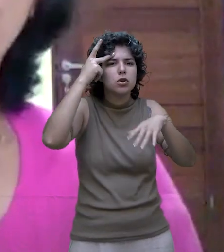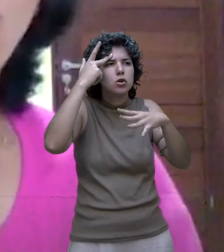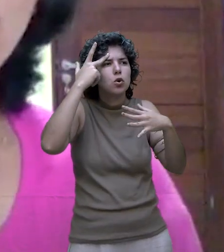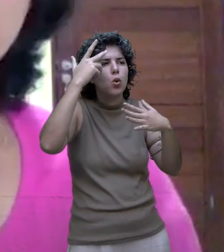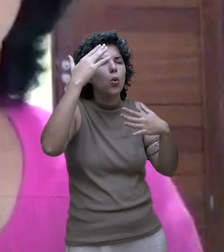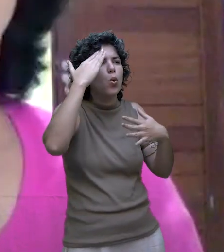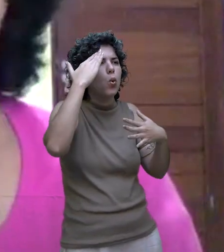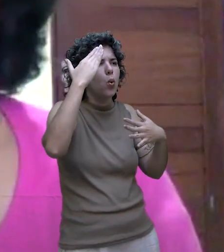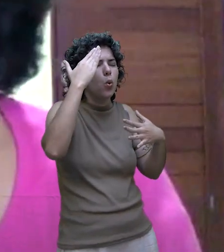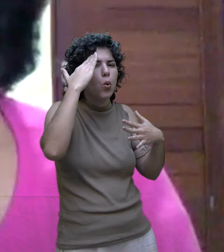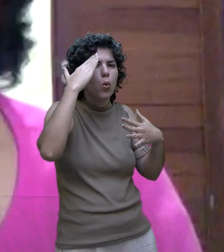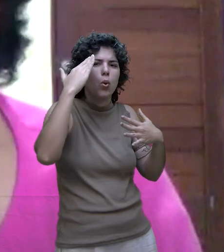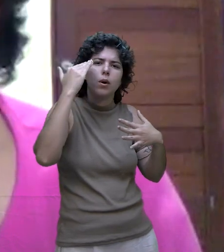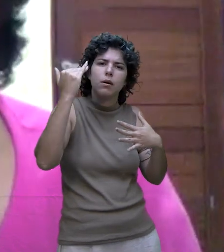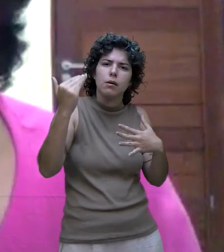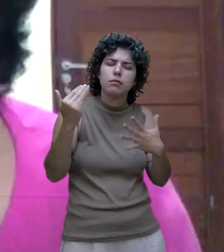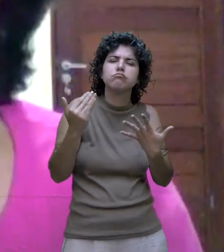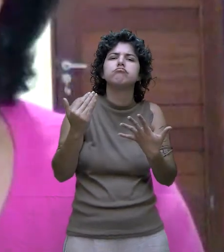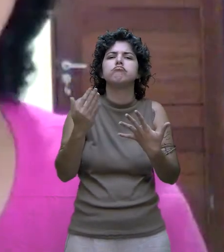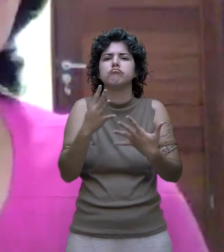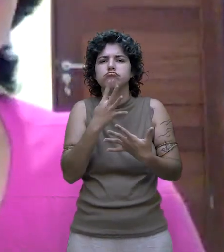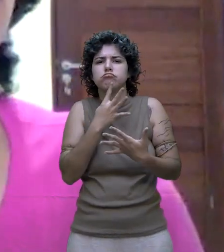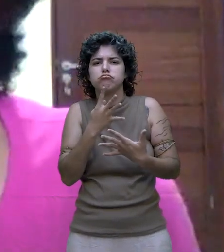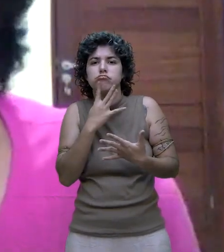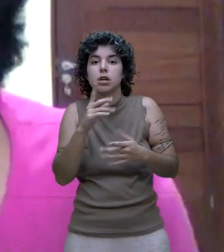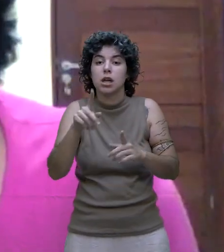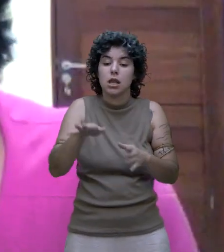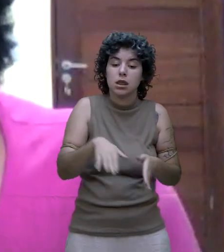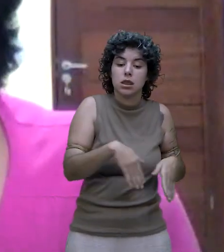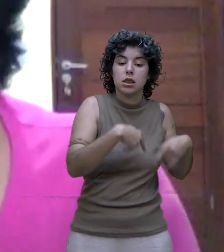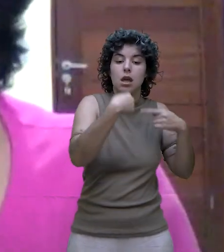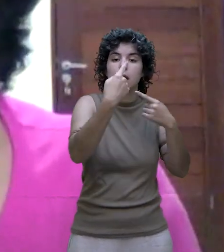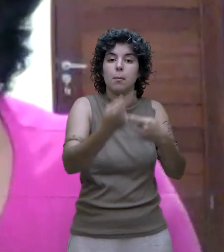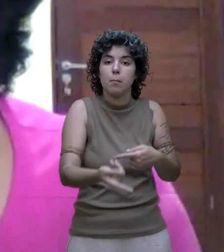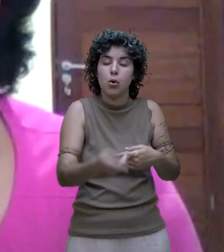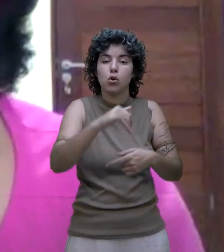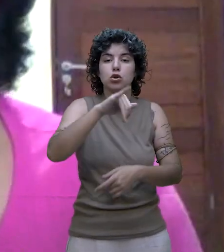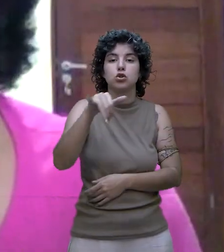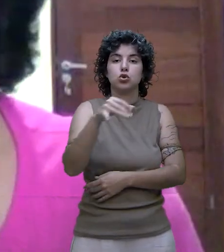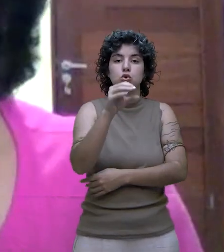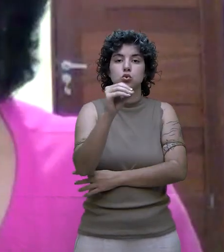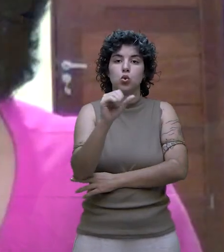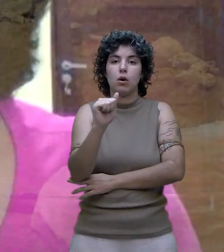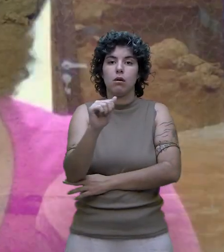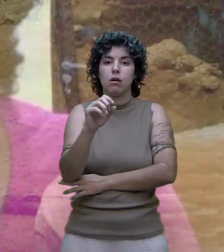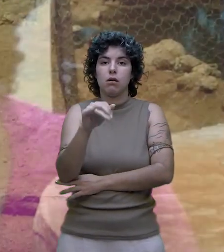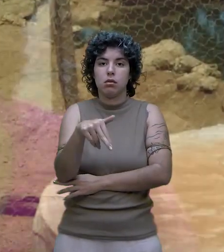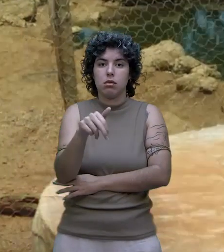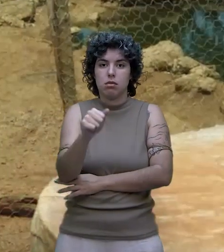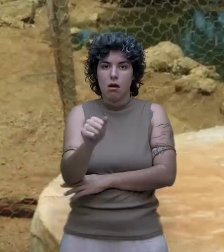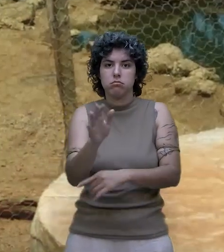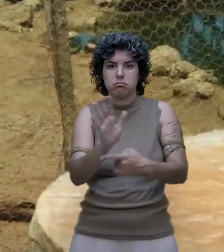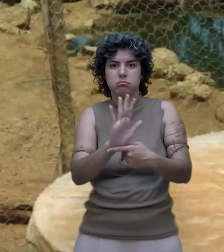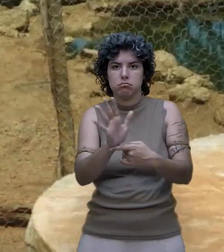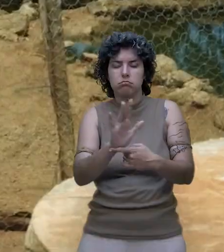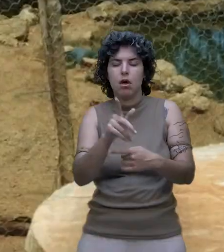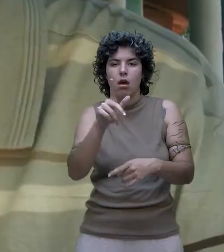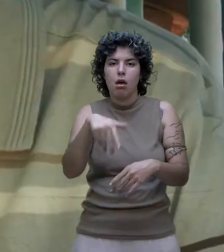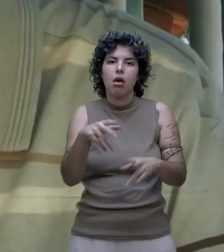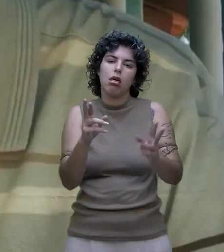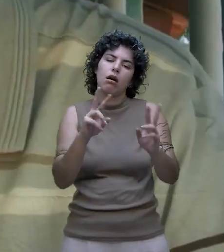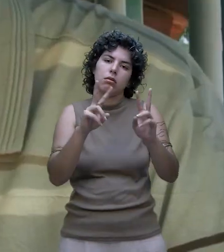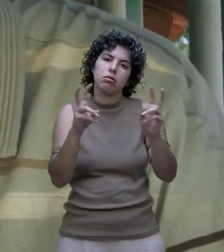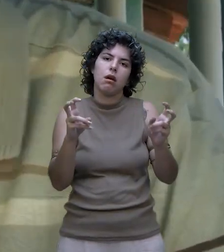aí depois veio o Joana, que já é outra temática totalmente diferente, que é sobre violência contra a mulher,